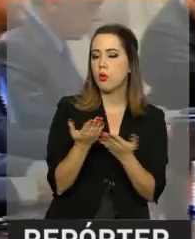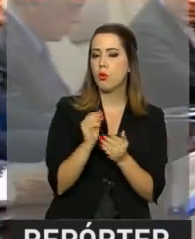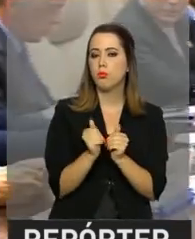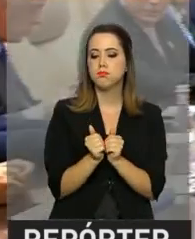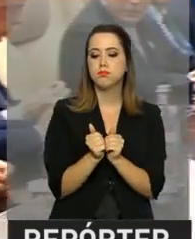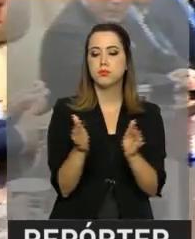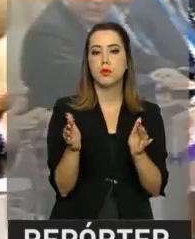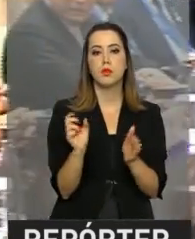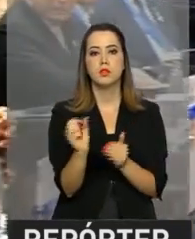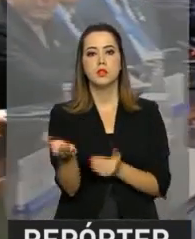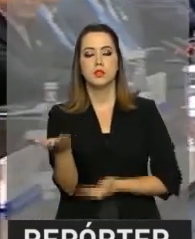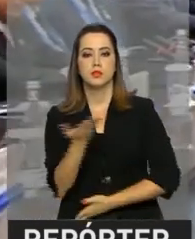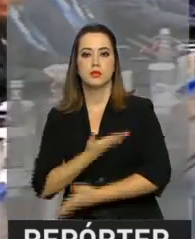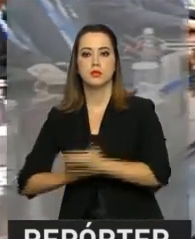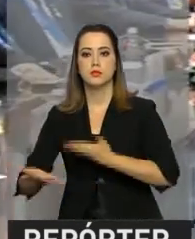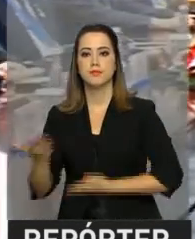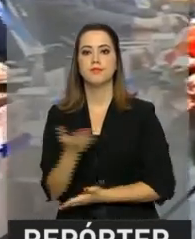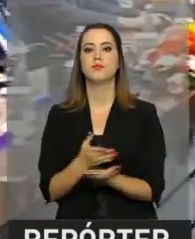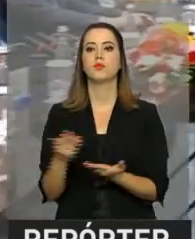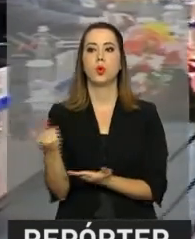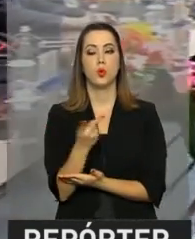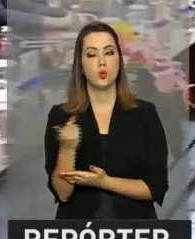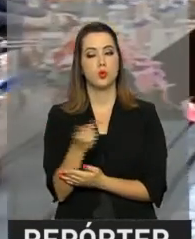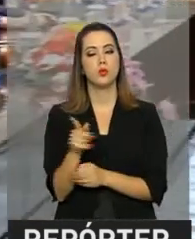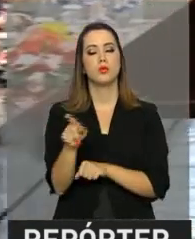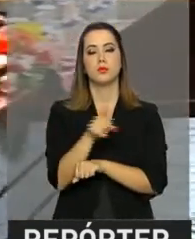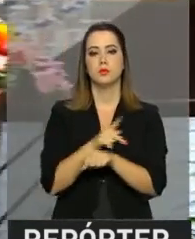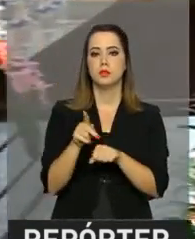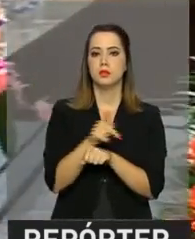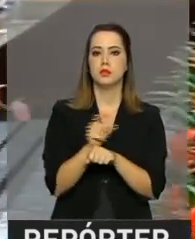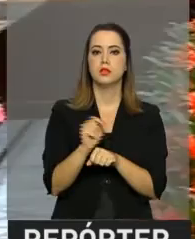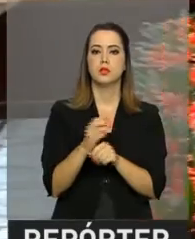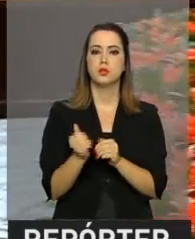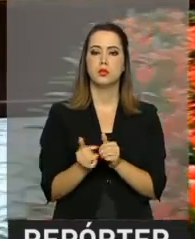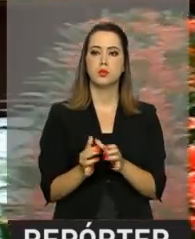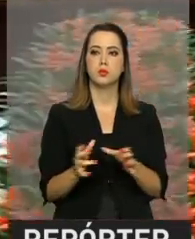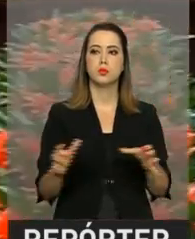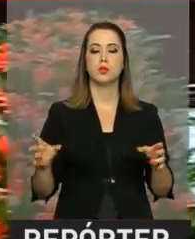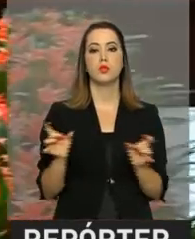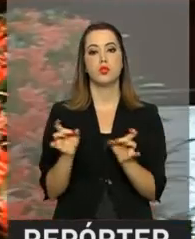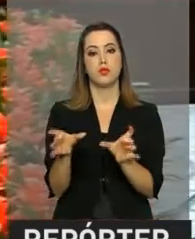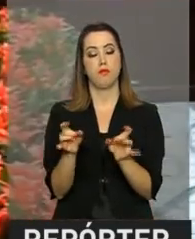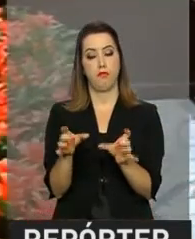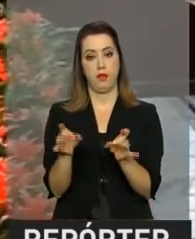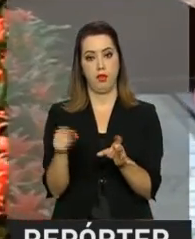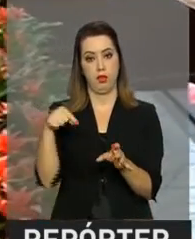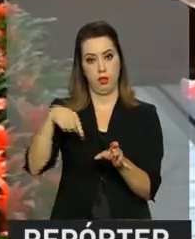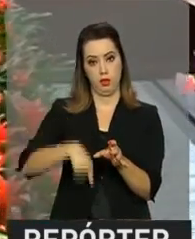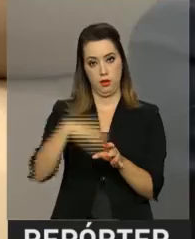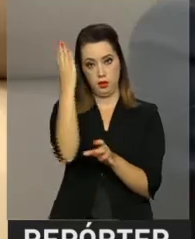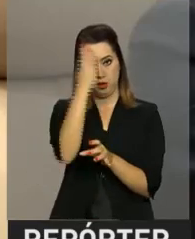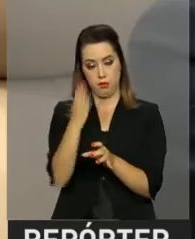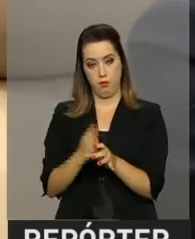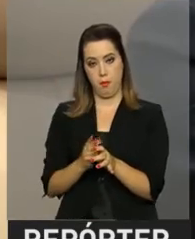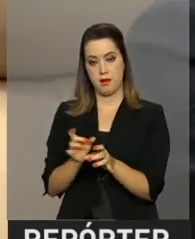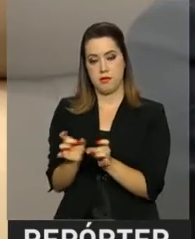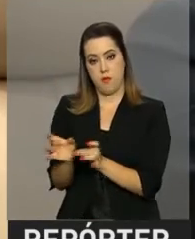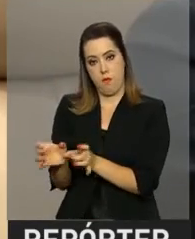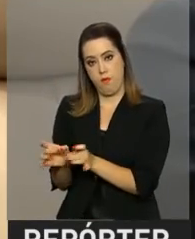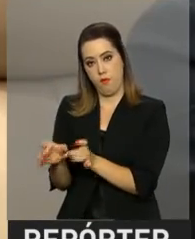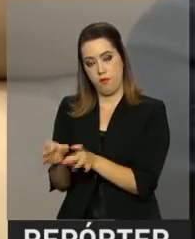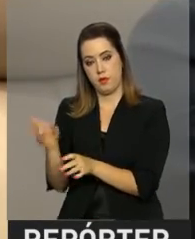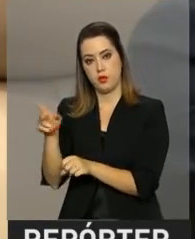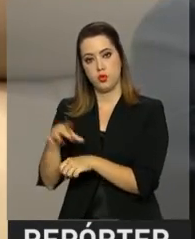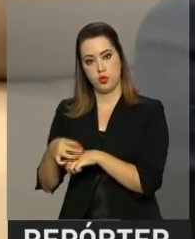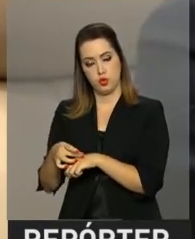mais o comércio entre os dois países, a partir da ampliação das vendas de carne brasileira e de produtos